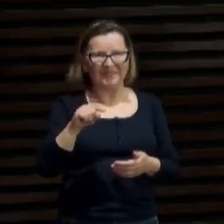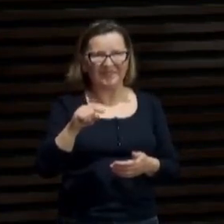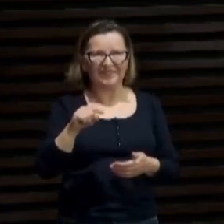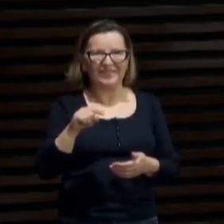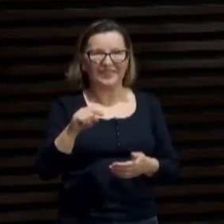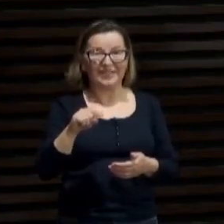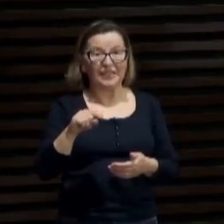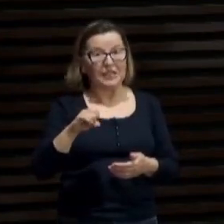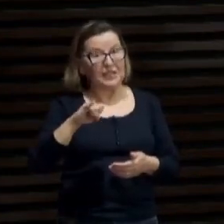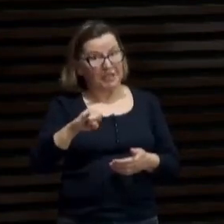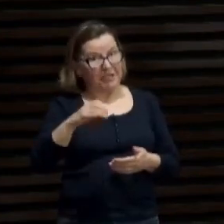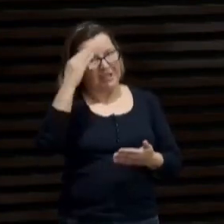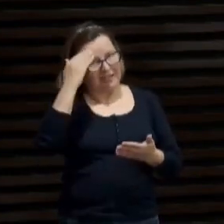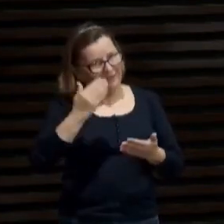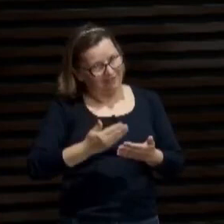Se você crê, é claro.